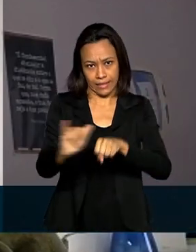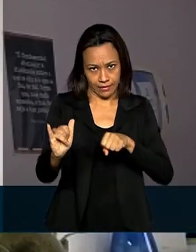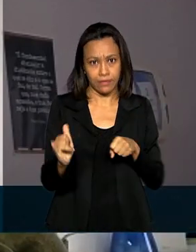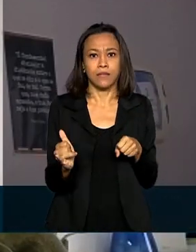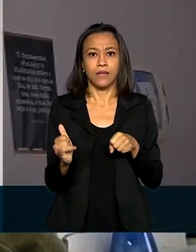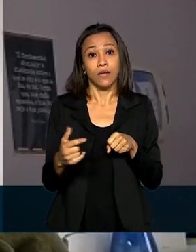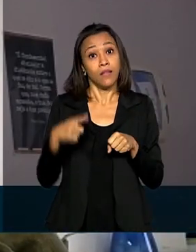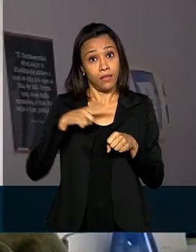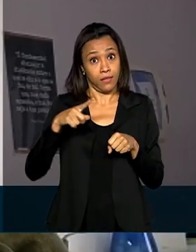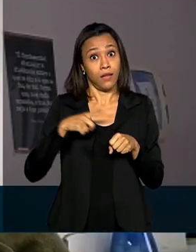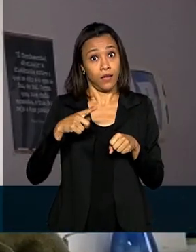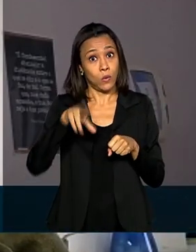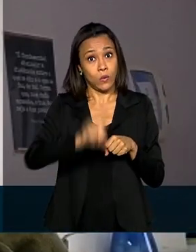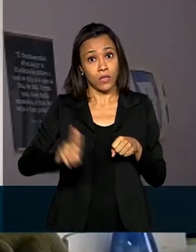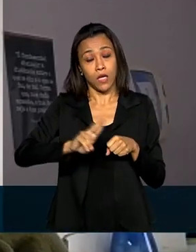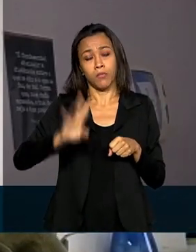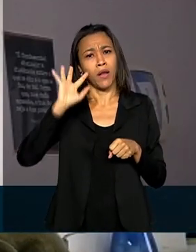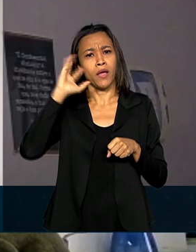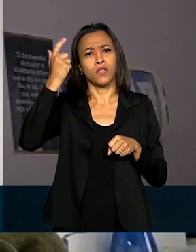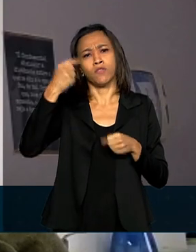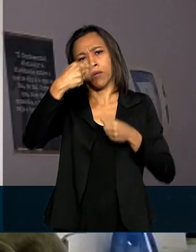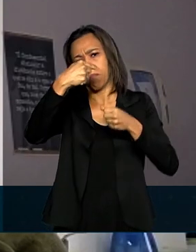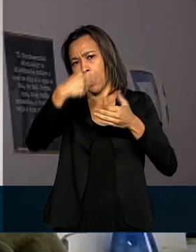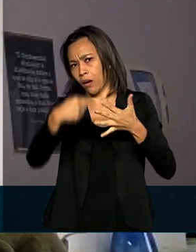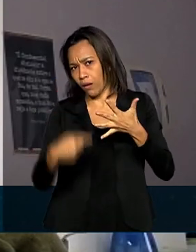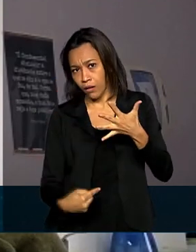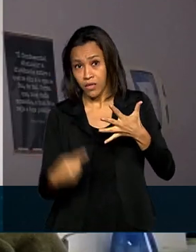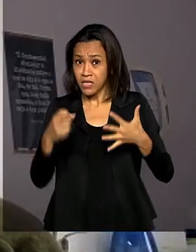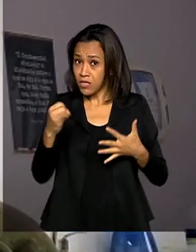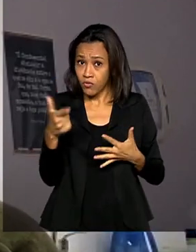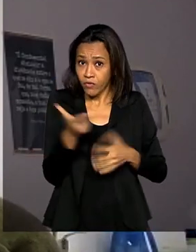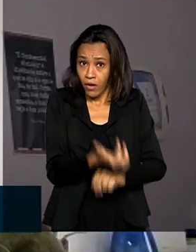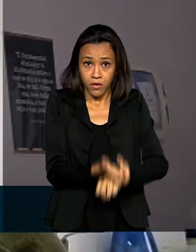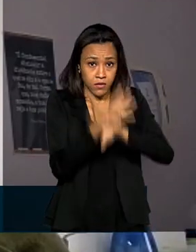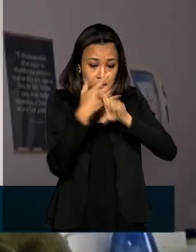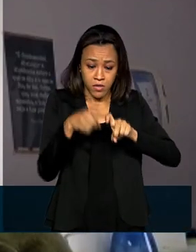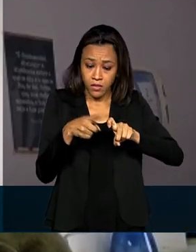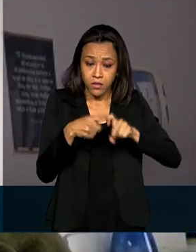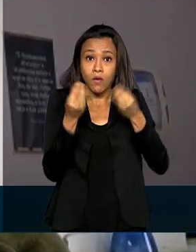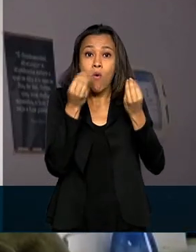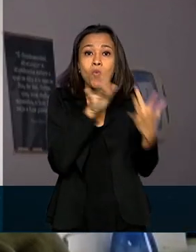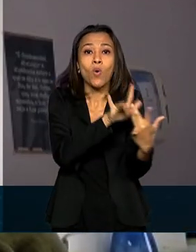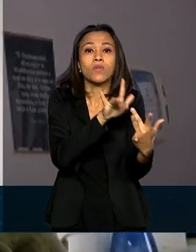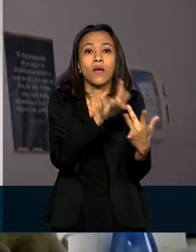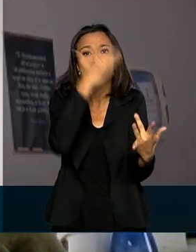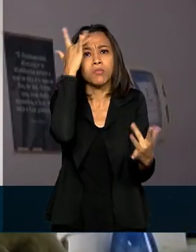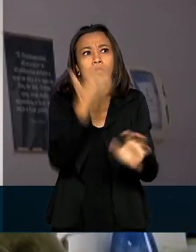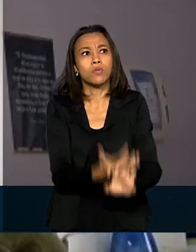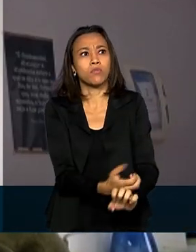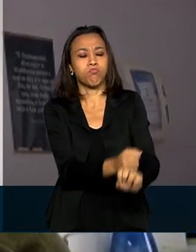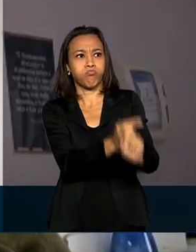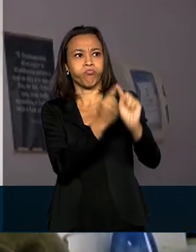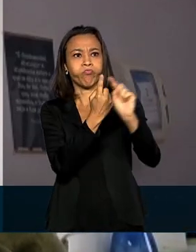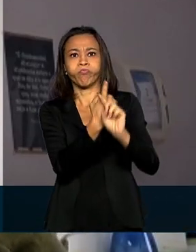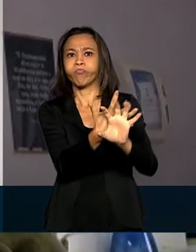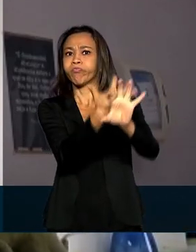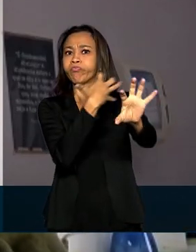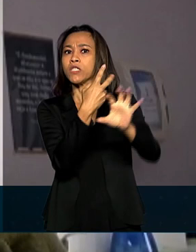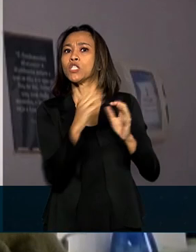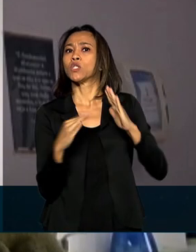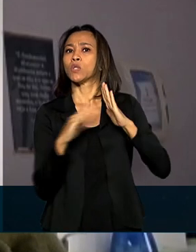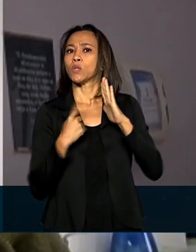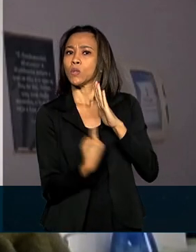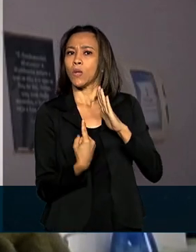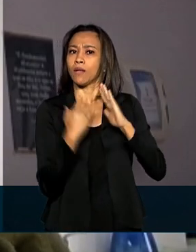resolver muito o problema que, se a gente não tivesse a telemedicina, gente nem estaria tendo contato com essas pessoas, porque elas estariam isoladas em suas casas,